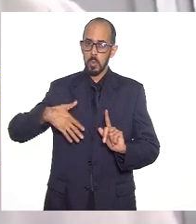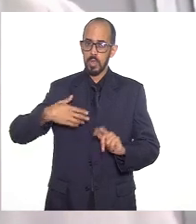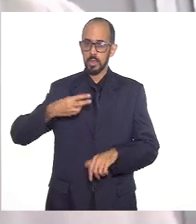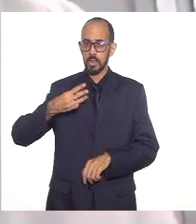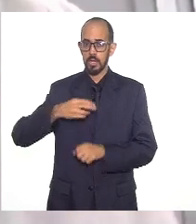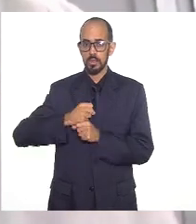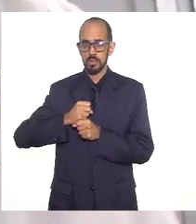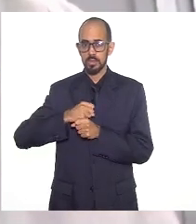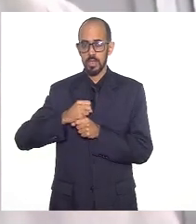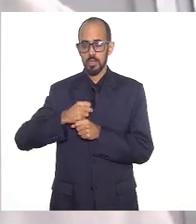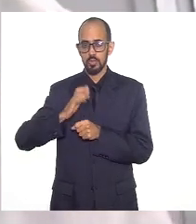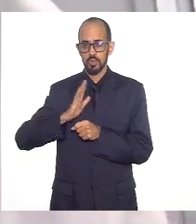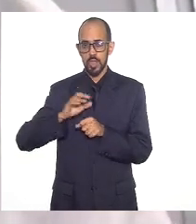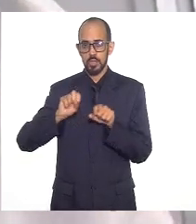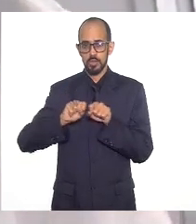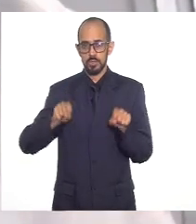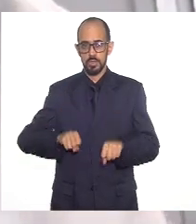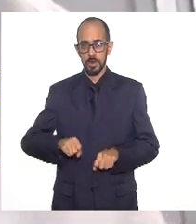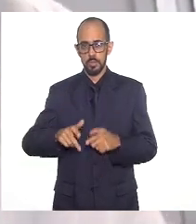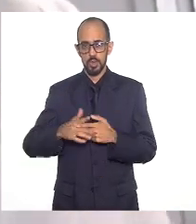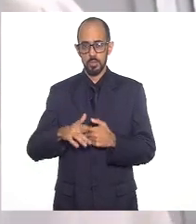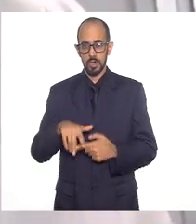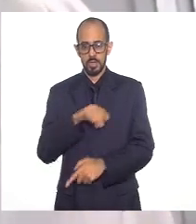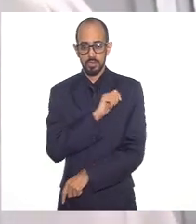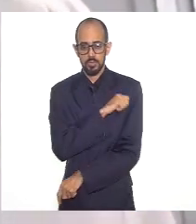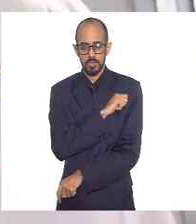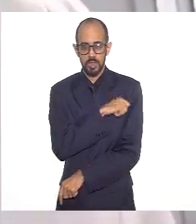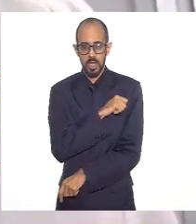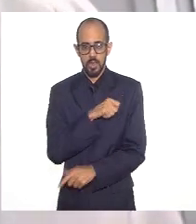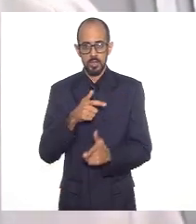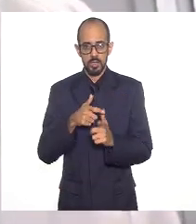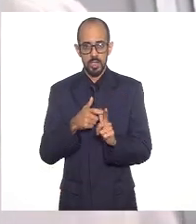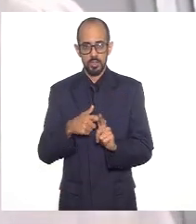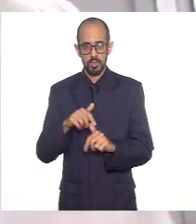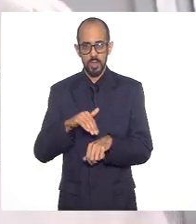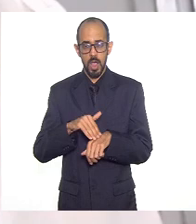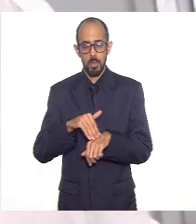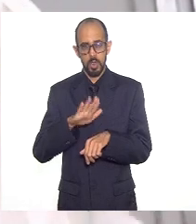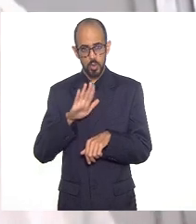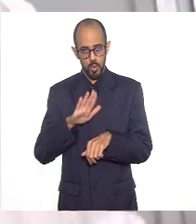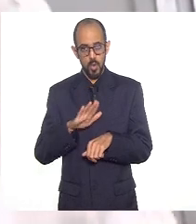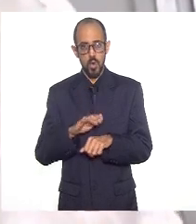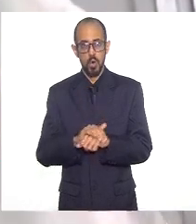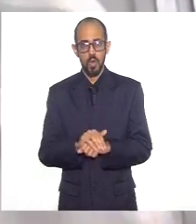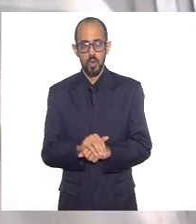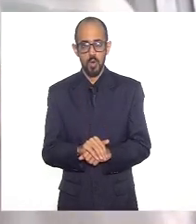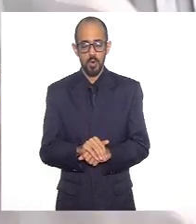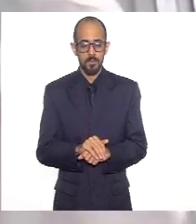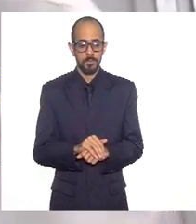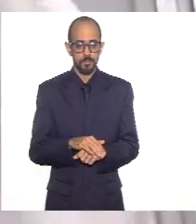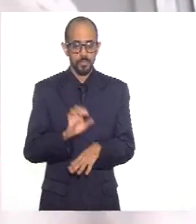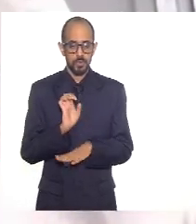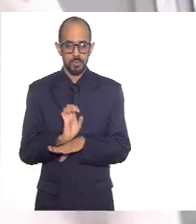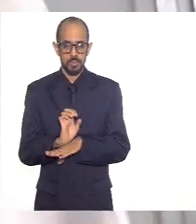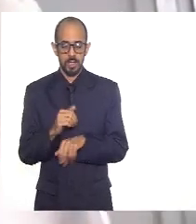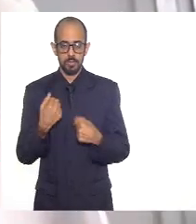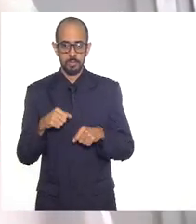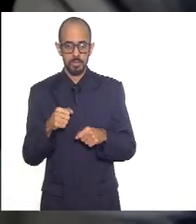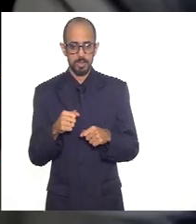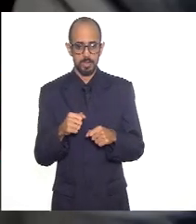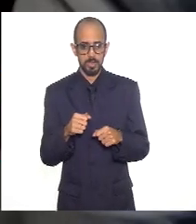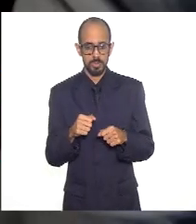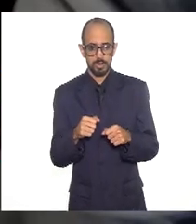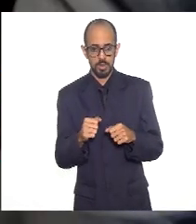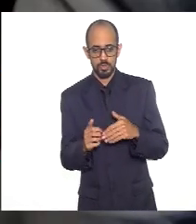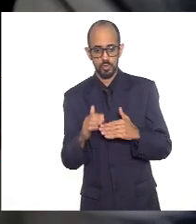de regime de recuperação fiscal, na verdade, esse endividamento só aumentou. Um Estado que precisa de uma margem concluir, de